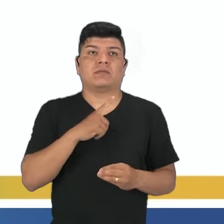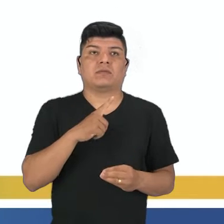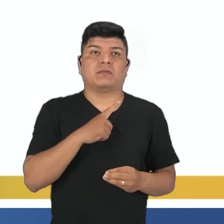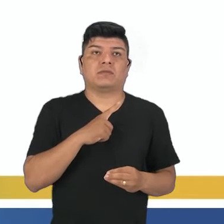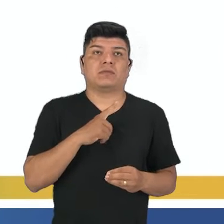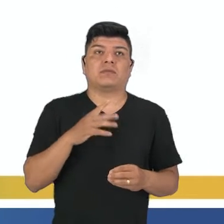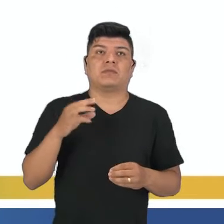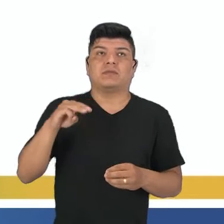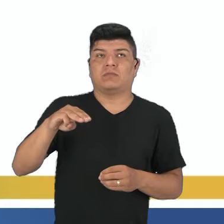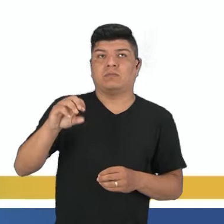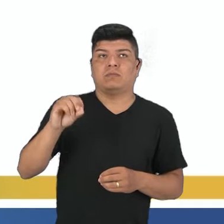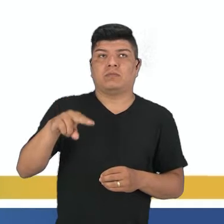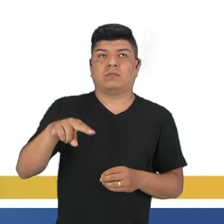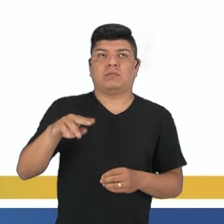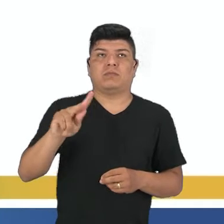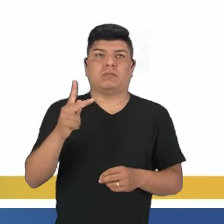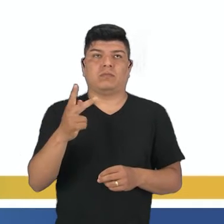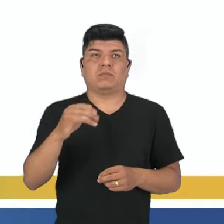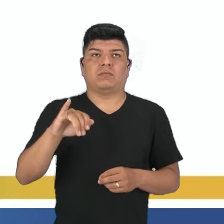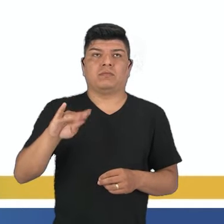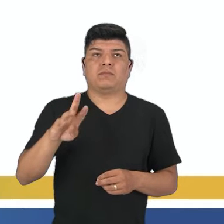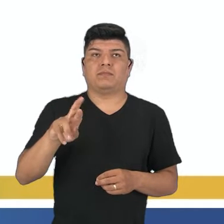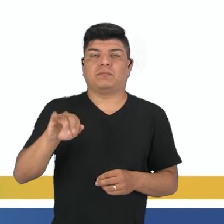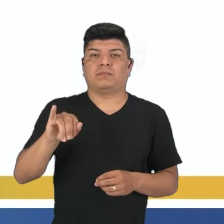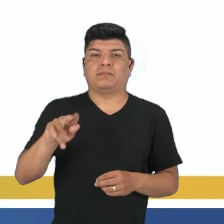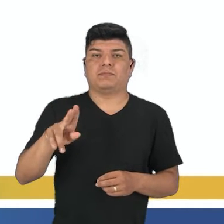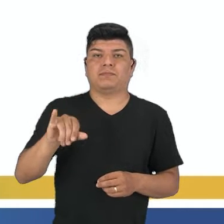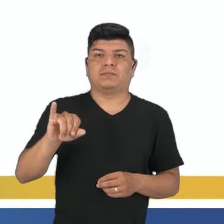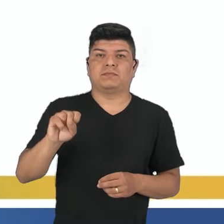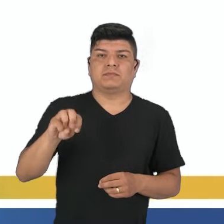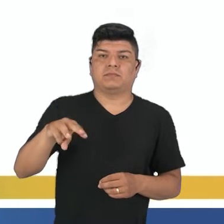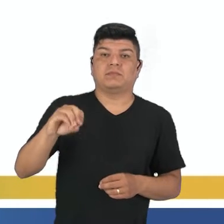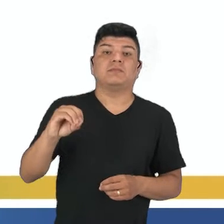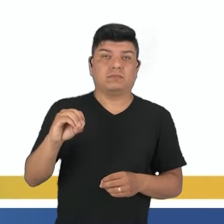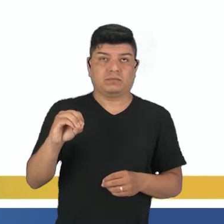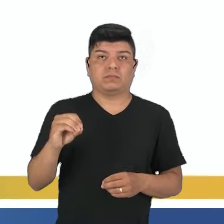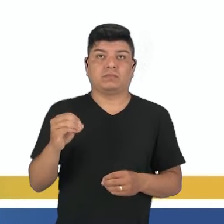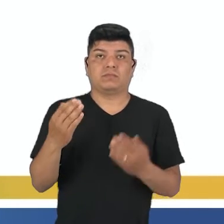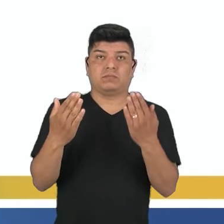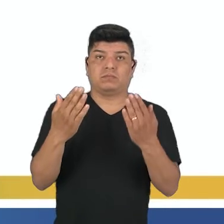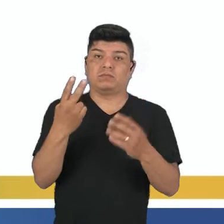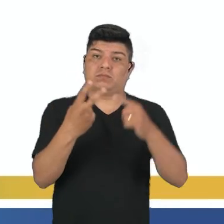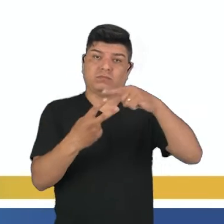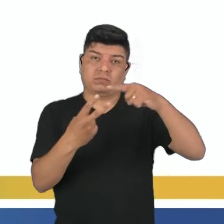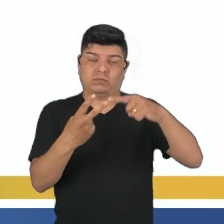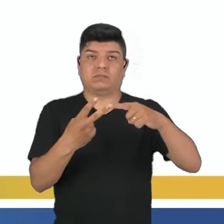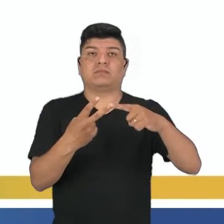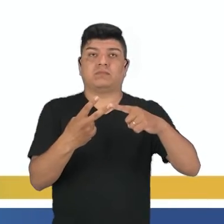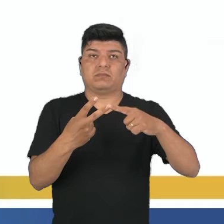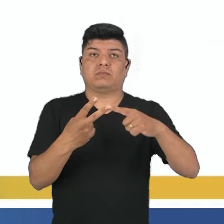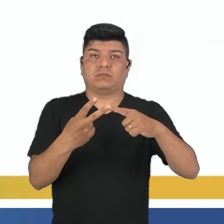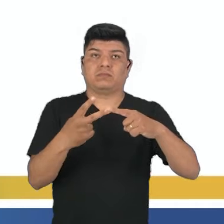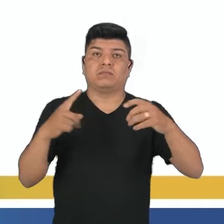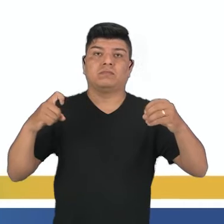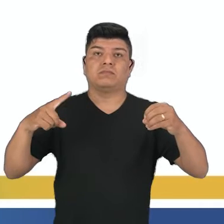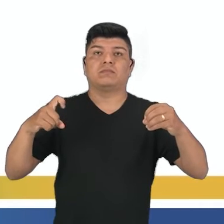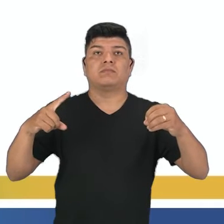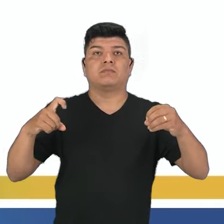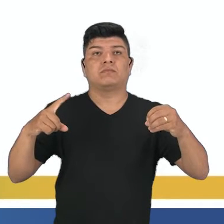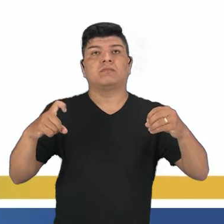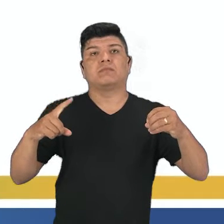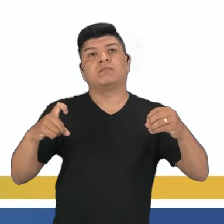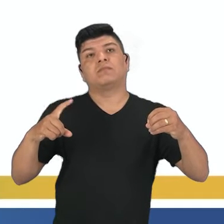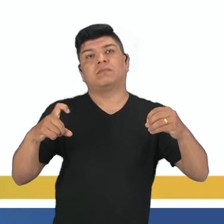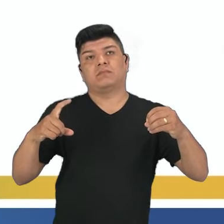o monohibridismo, que é a primeira lei, né, em que ele fala sobre os pares dos gametas, em que existe um gameta dominante e um